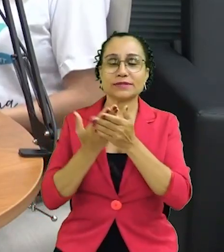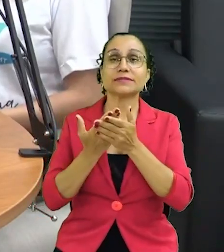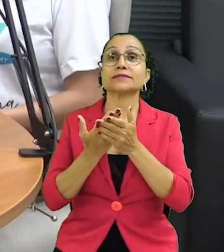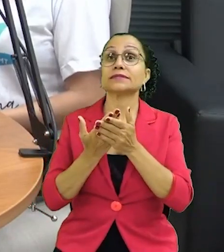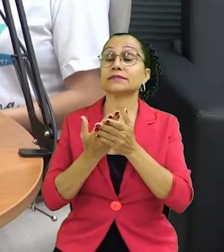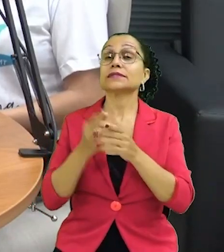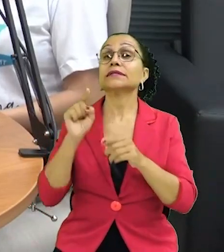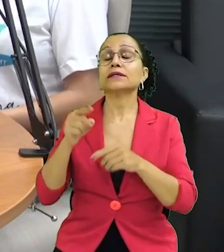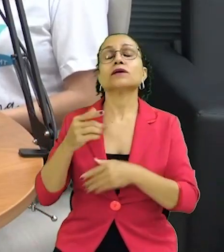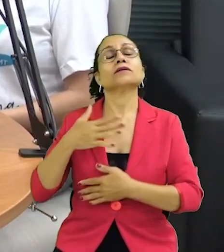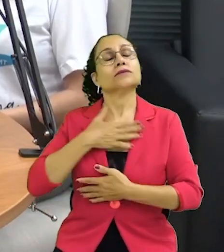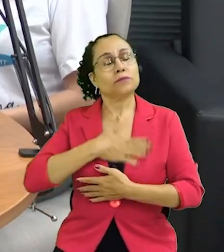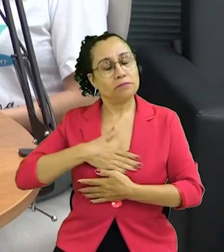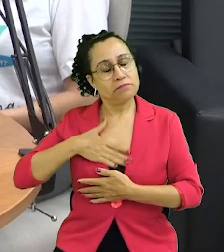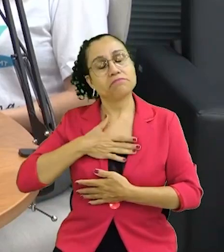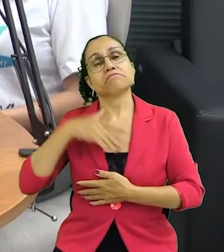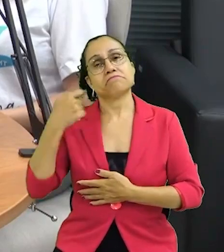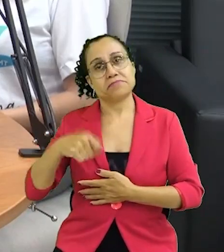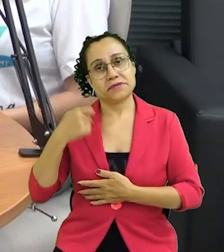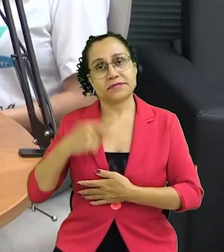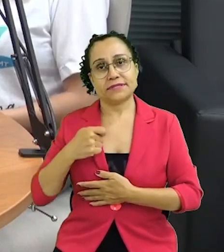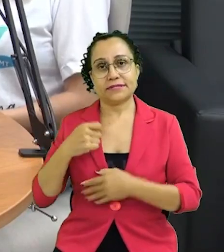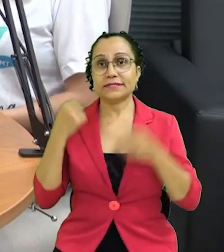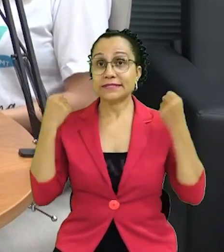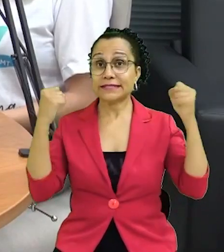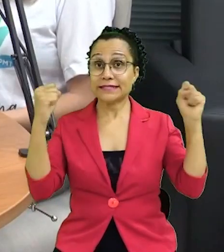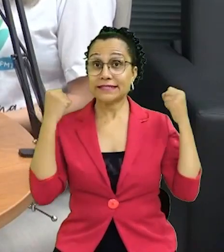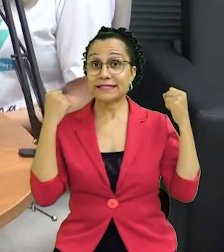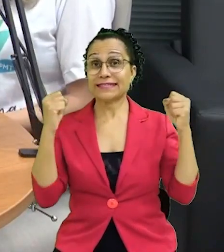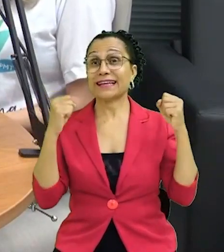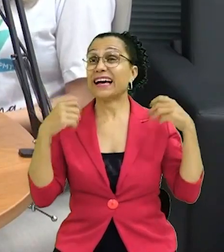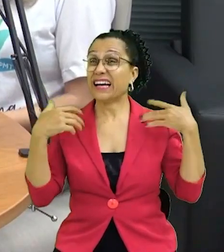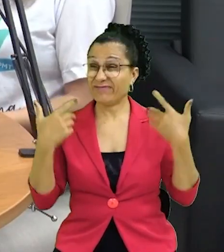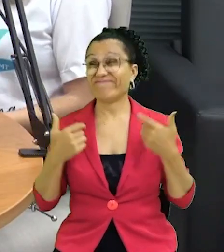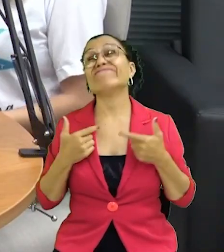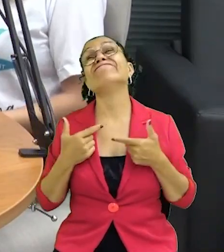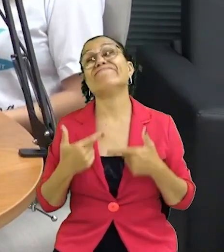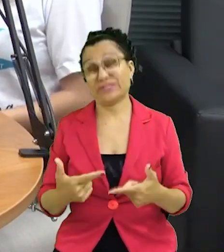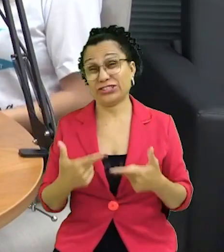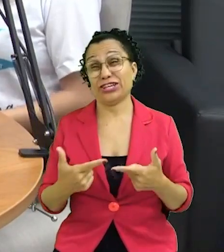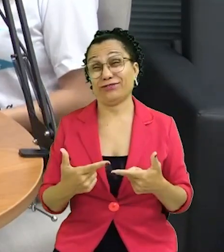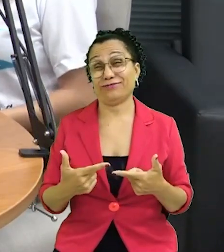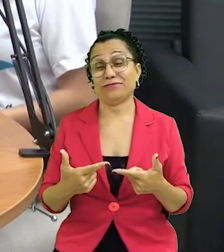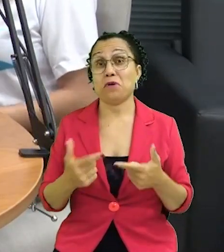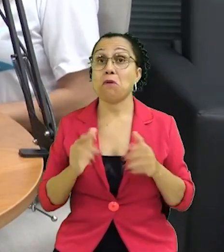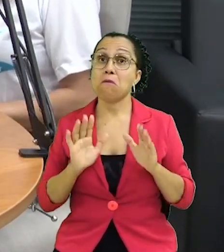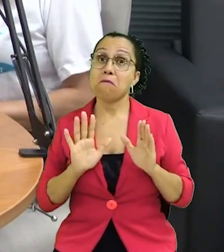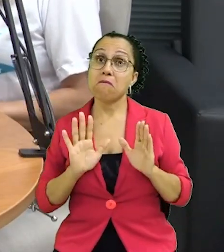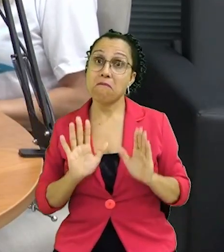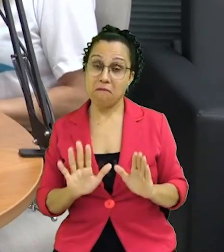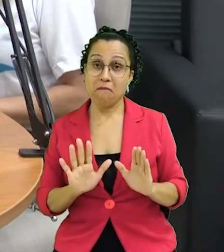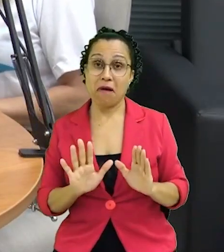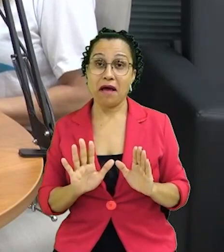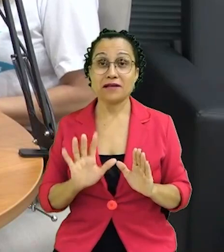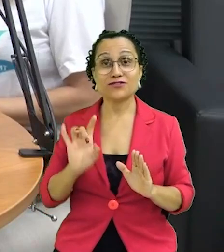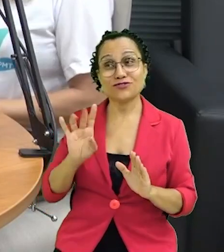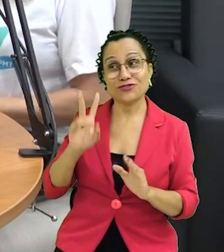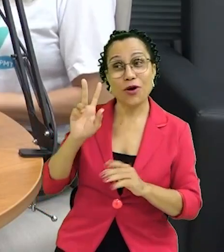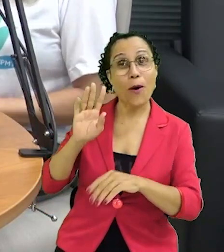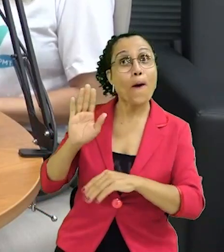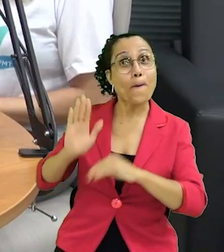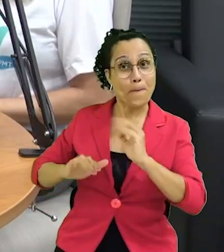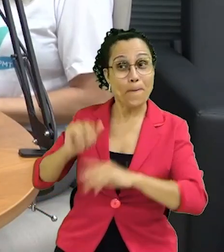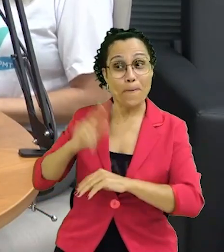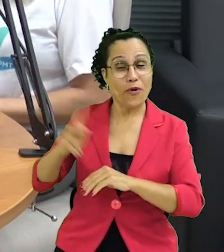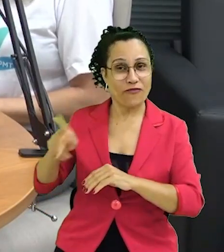ser algo prazeroso, porque o exercício de maneira geral é chato. Eu falo que quem gosta de exercício é só personal trainer,